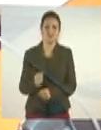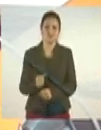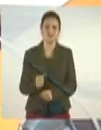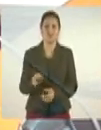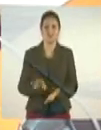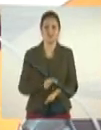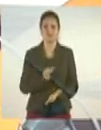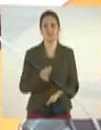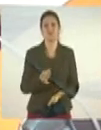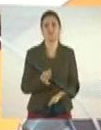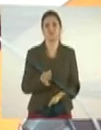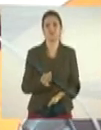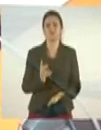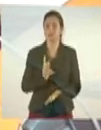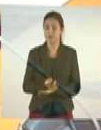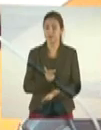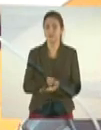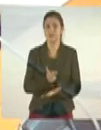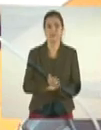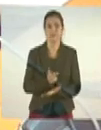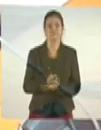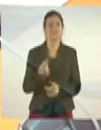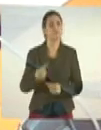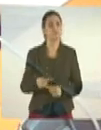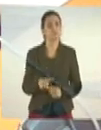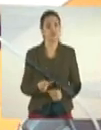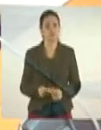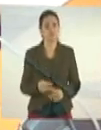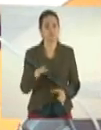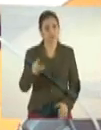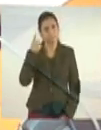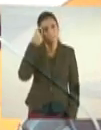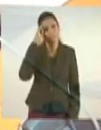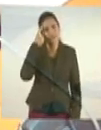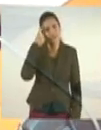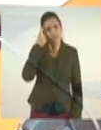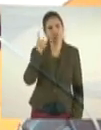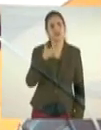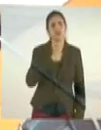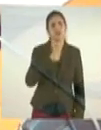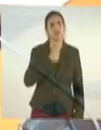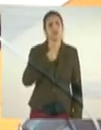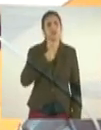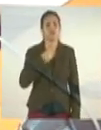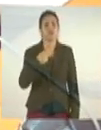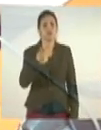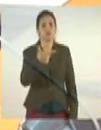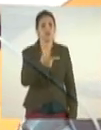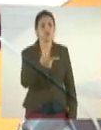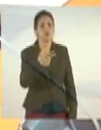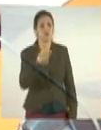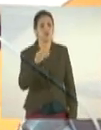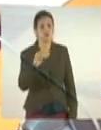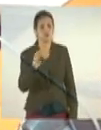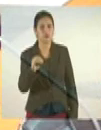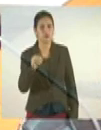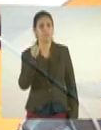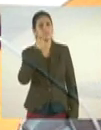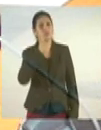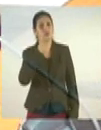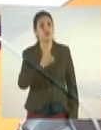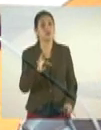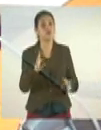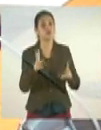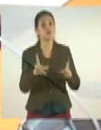contratação sempre irá existir por quê Imagine que você tem 200 mulheres todas grávidas e terão que